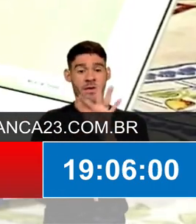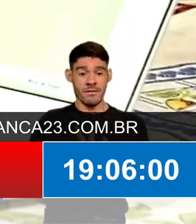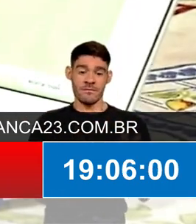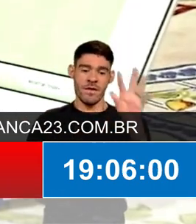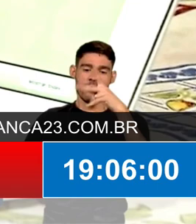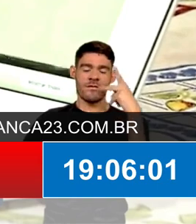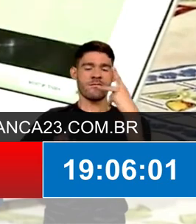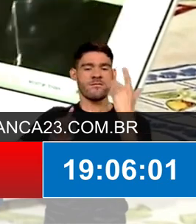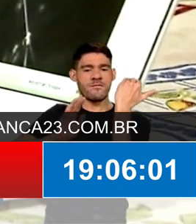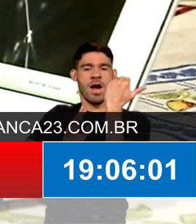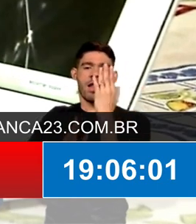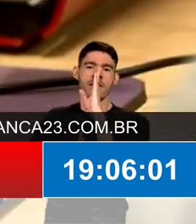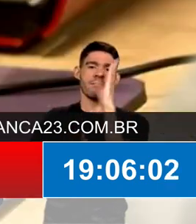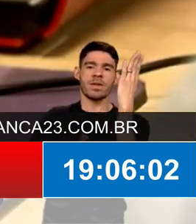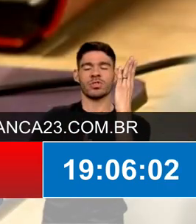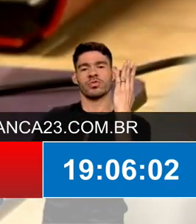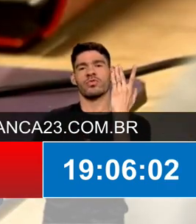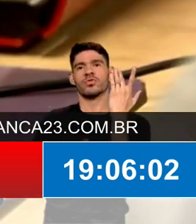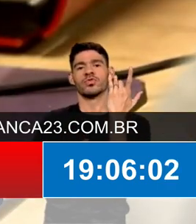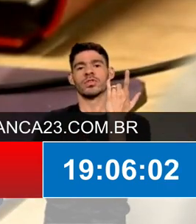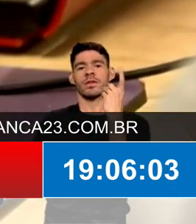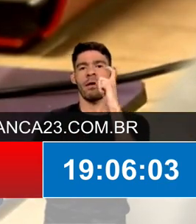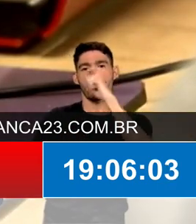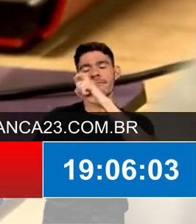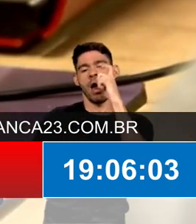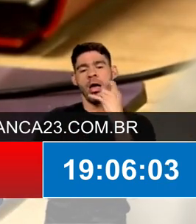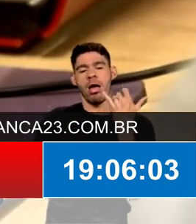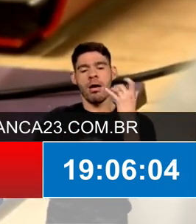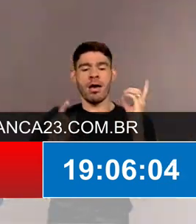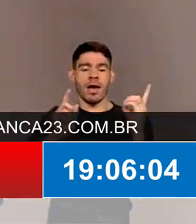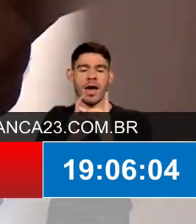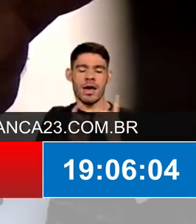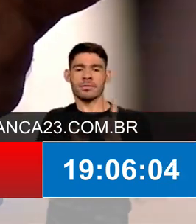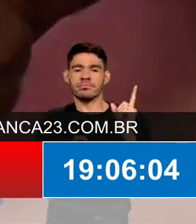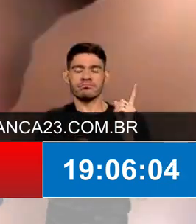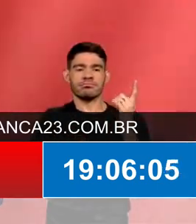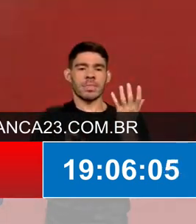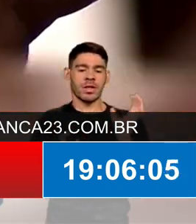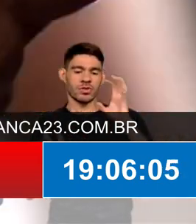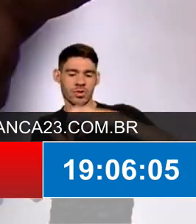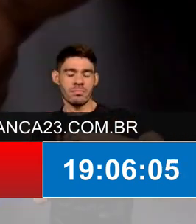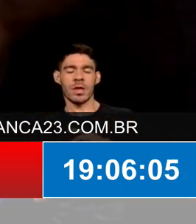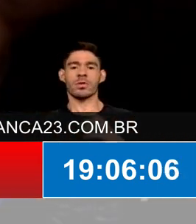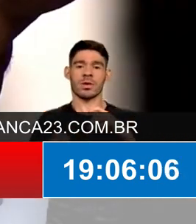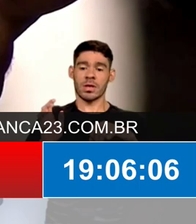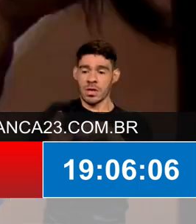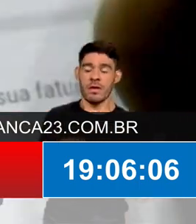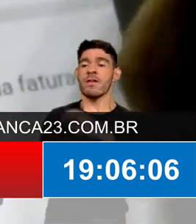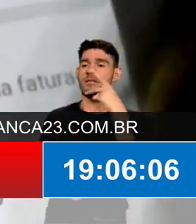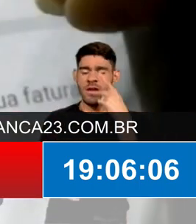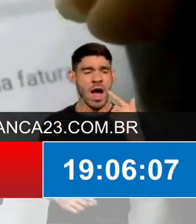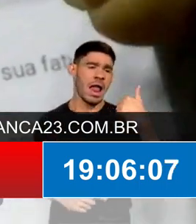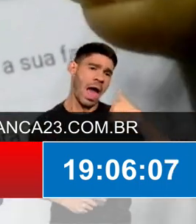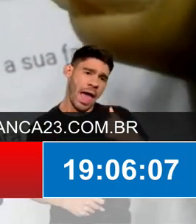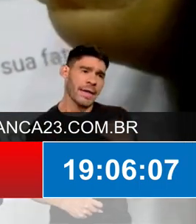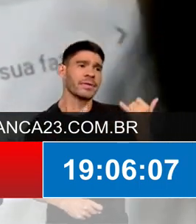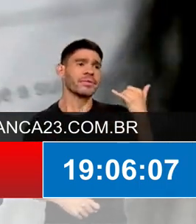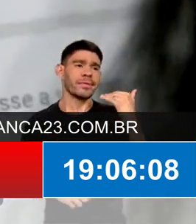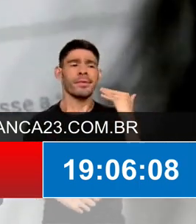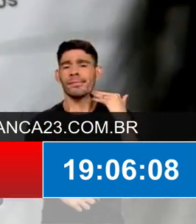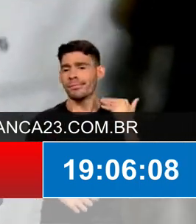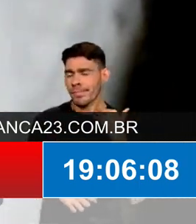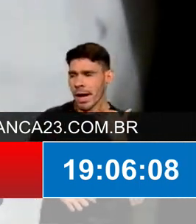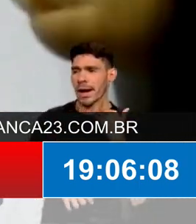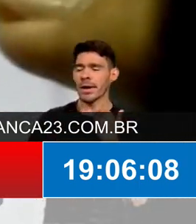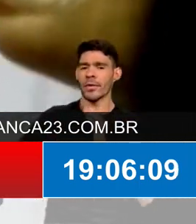o golpe da falsa central de atendimento, em que o criminoso simula ser de um banco ou empresa e solicita os